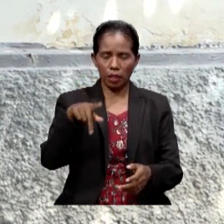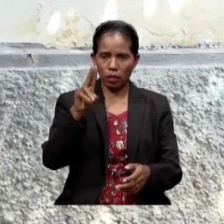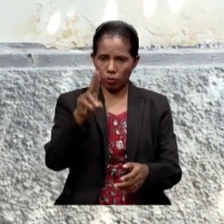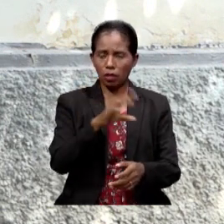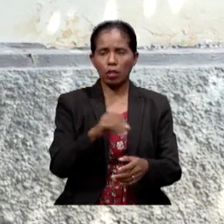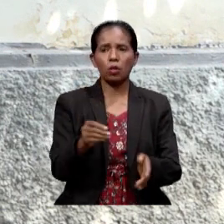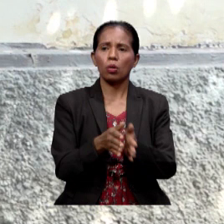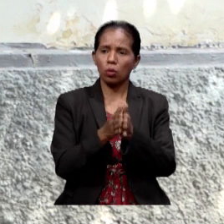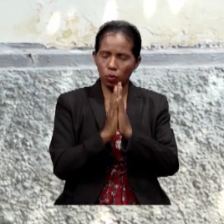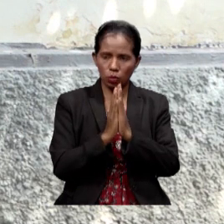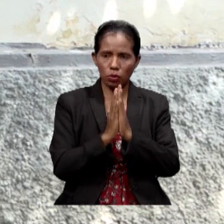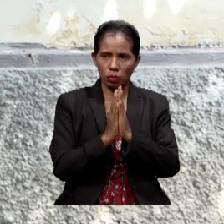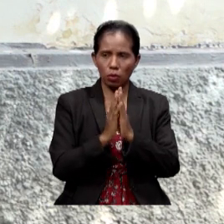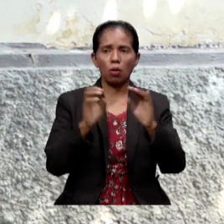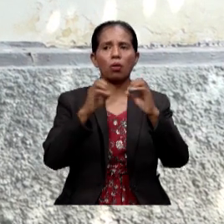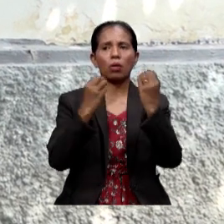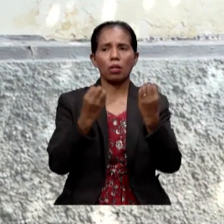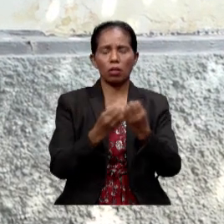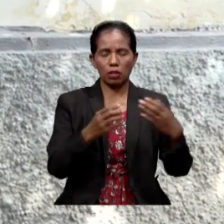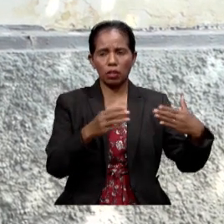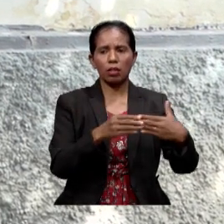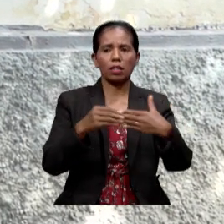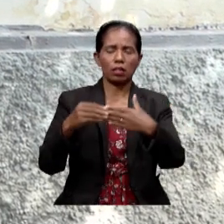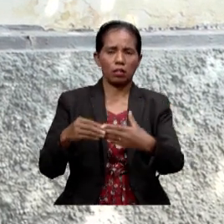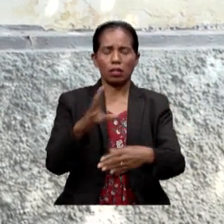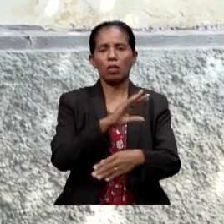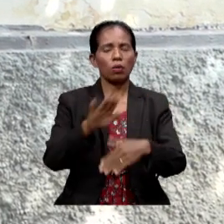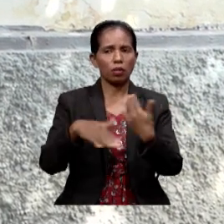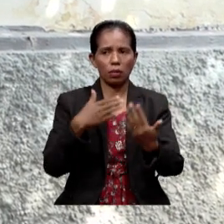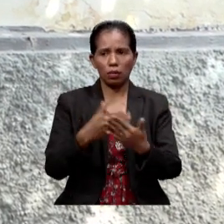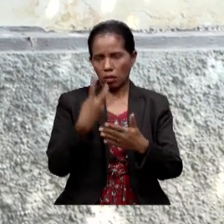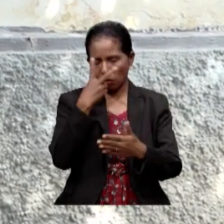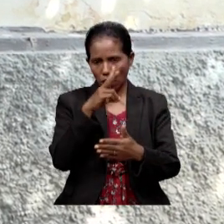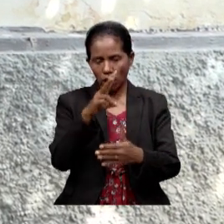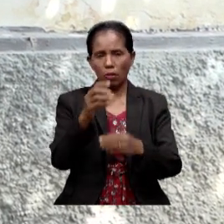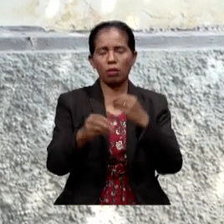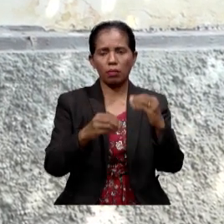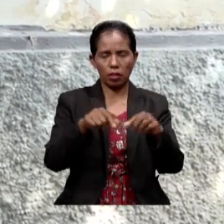Husu ba orang eleitoral sira. Ba decision maker sira. Para tu hare asunto ida ne